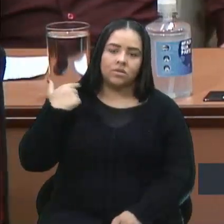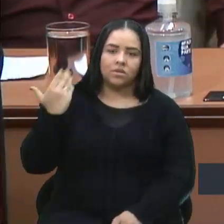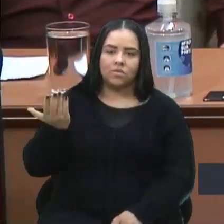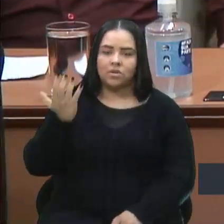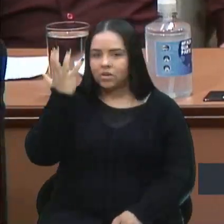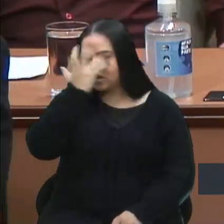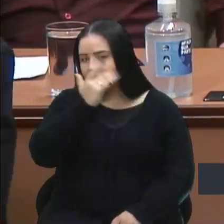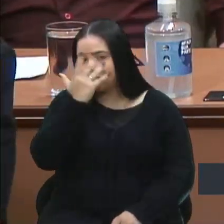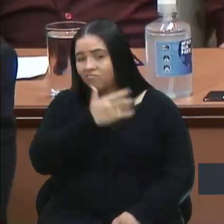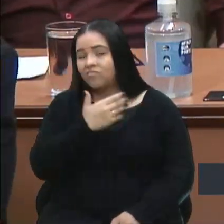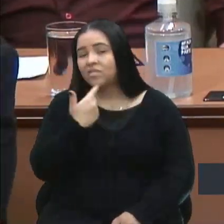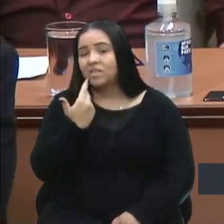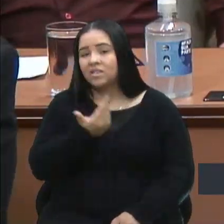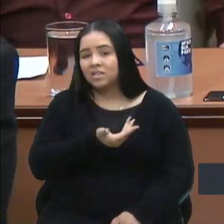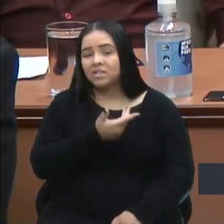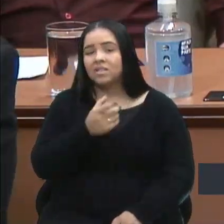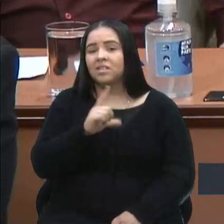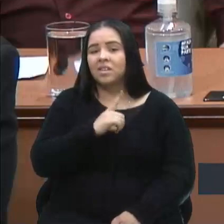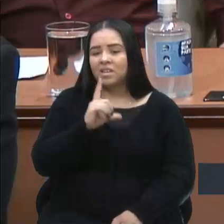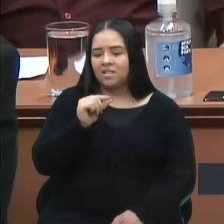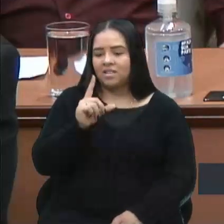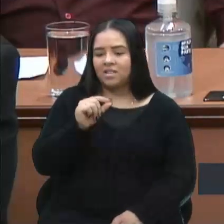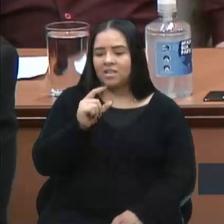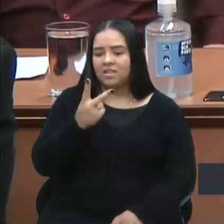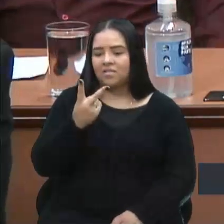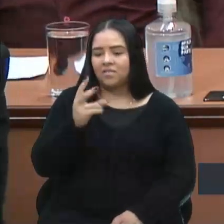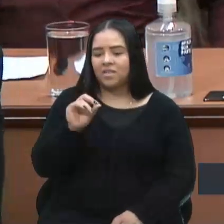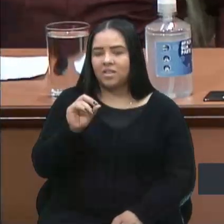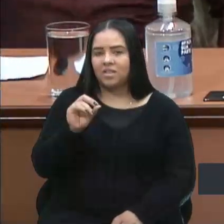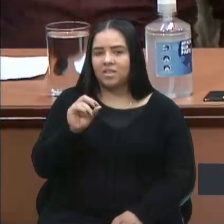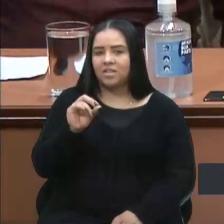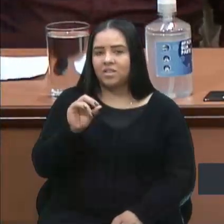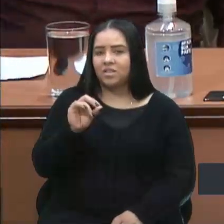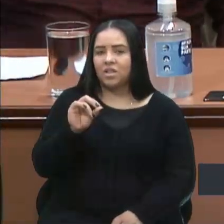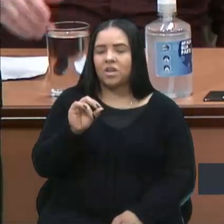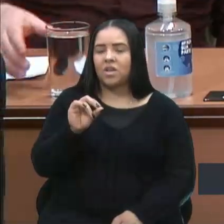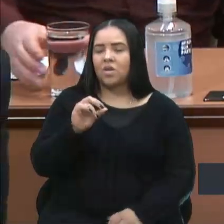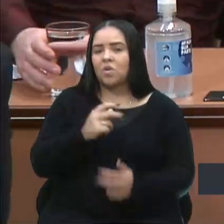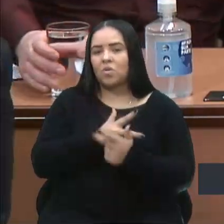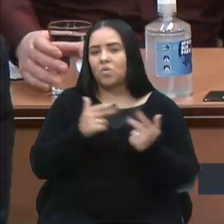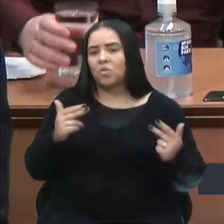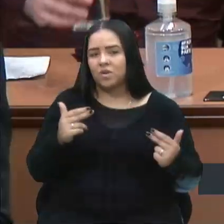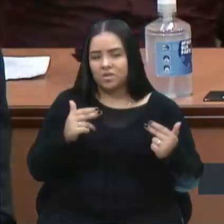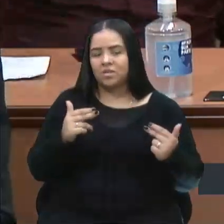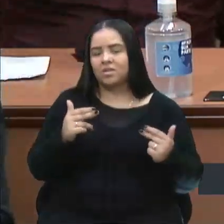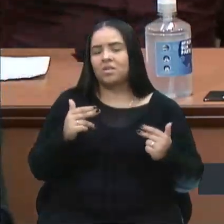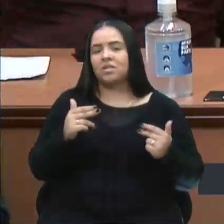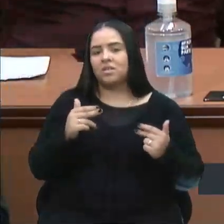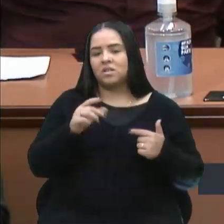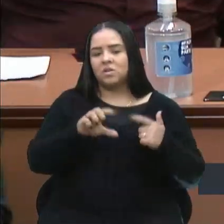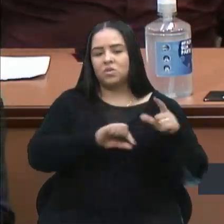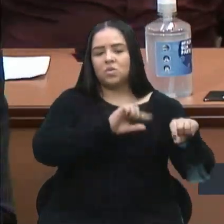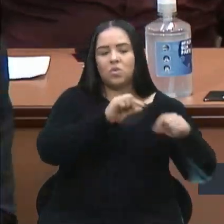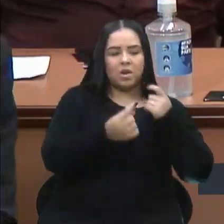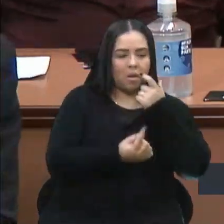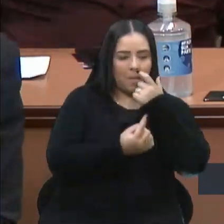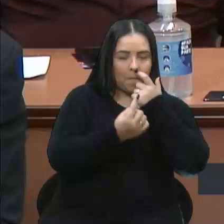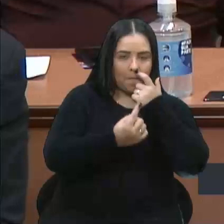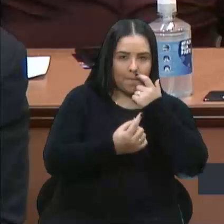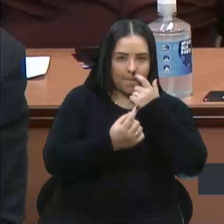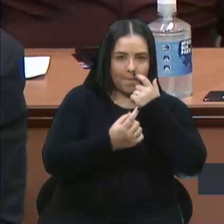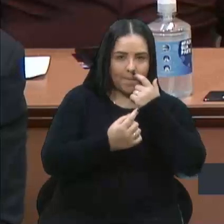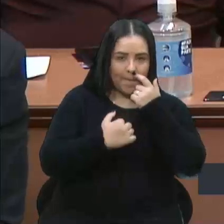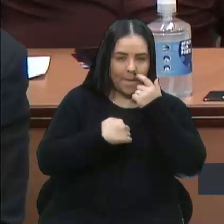Odiló 10, 20 necessidades e ele vai ter que decidir por uma. Eu ouvi o discurso do